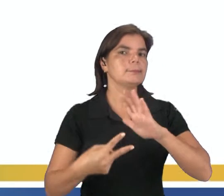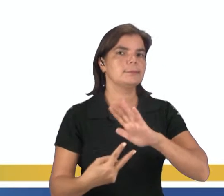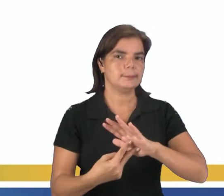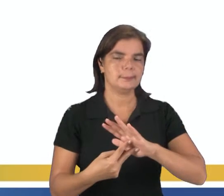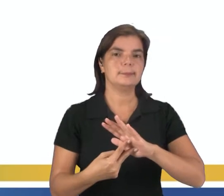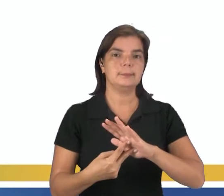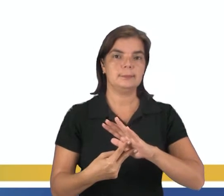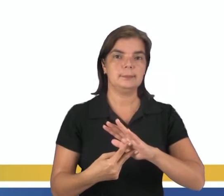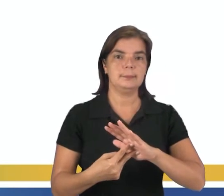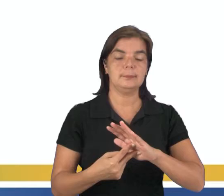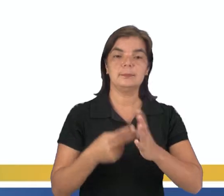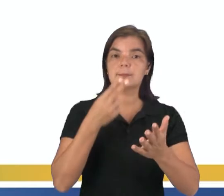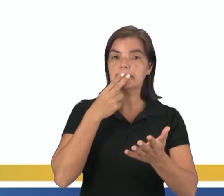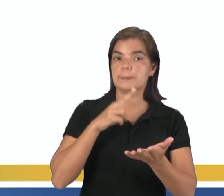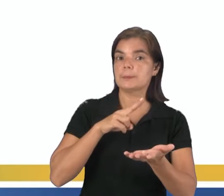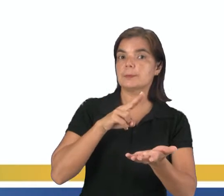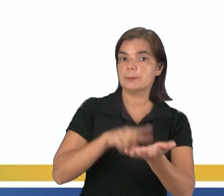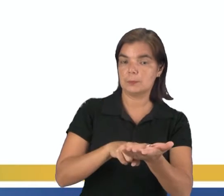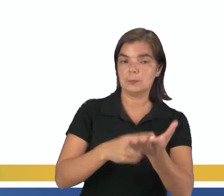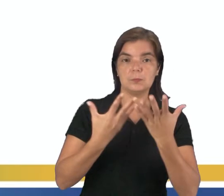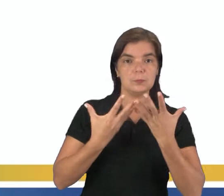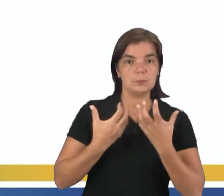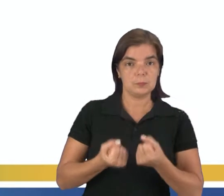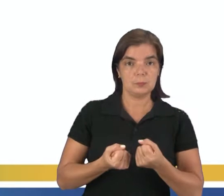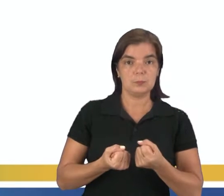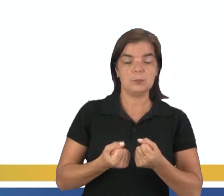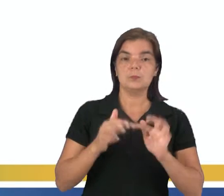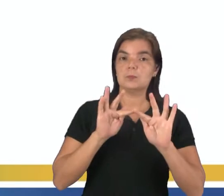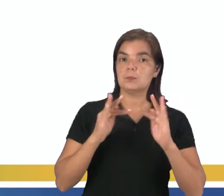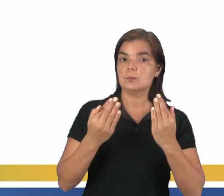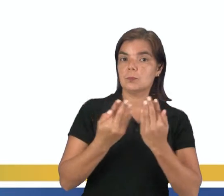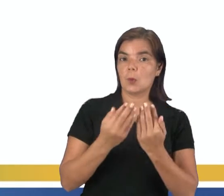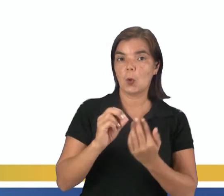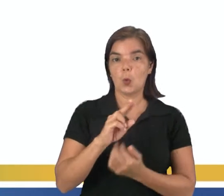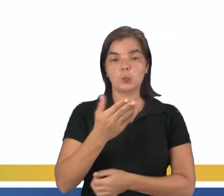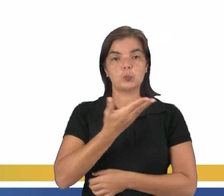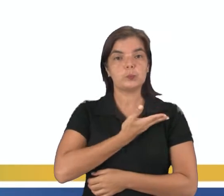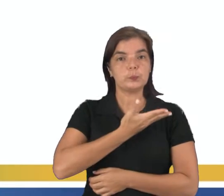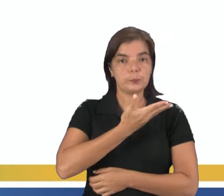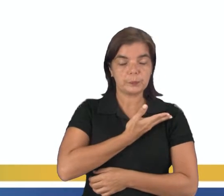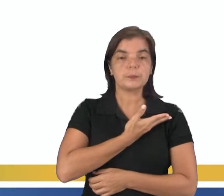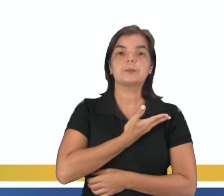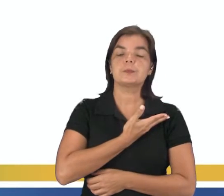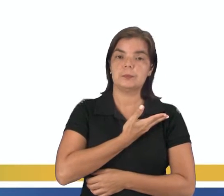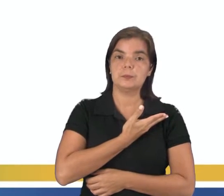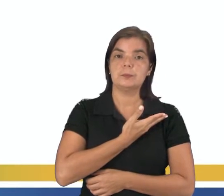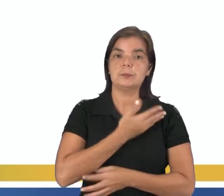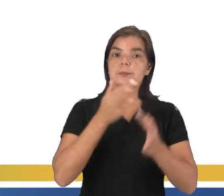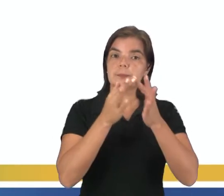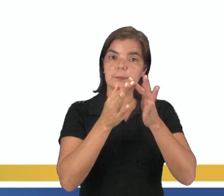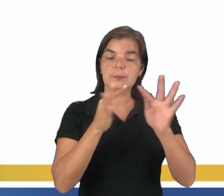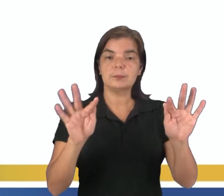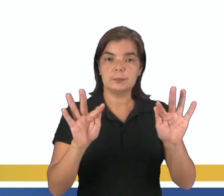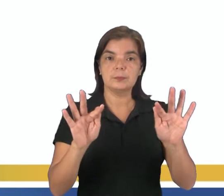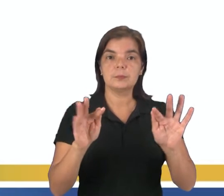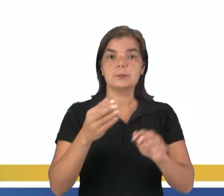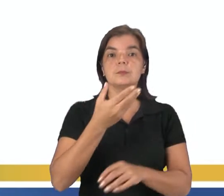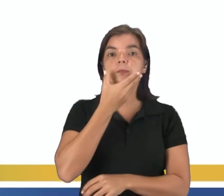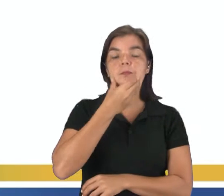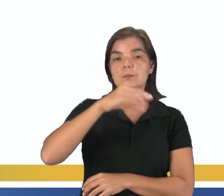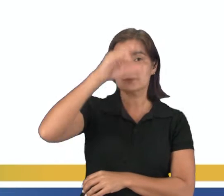significados, né? Da nossa carta que recebemos de um parente ou de um amigo, né? No caso aí da frase é do